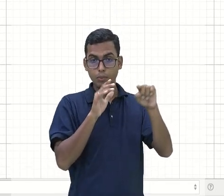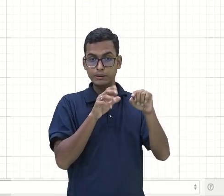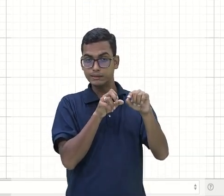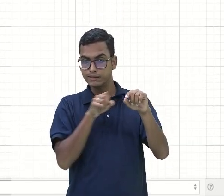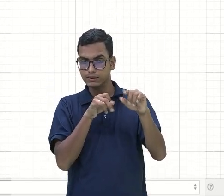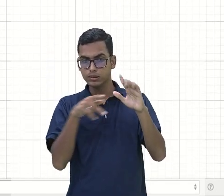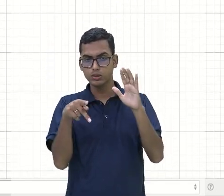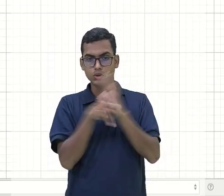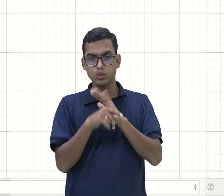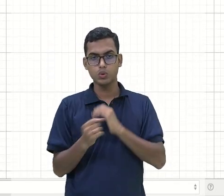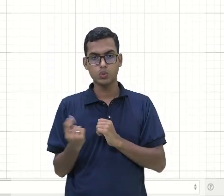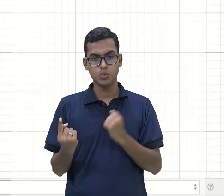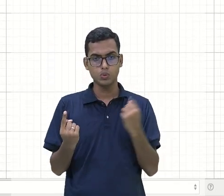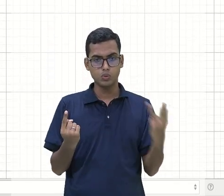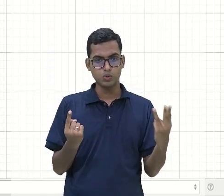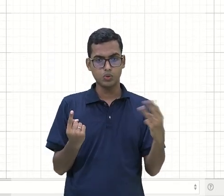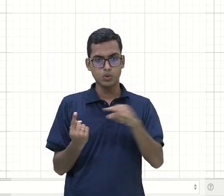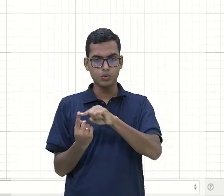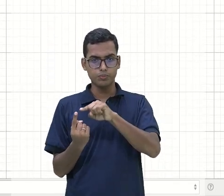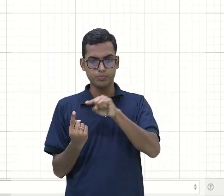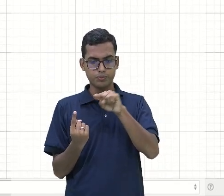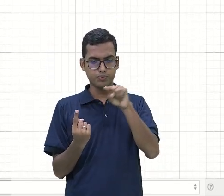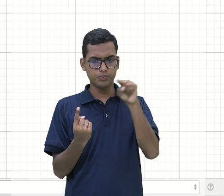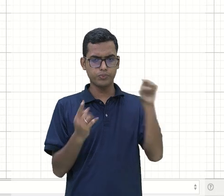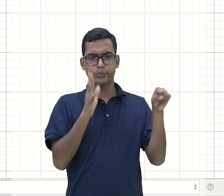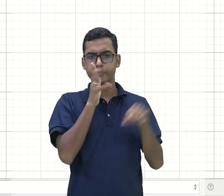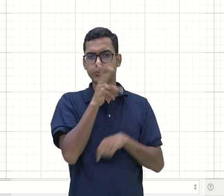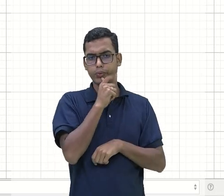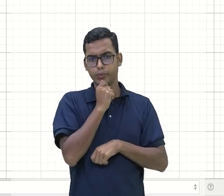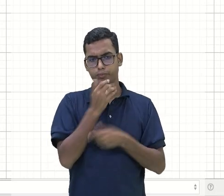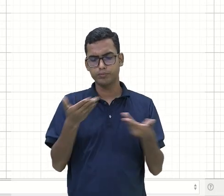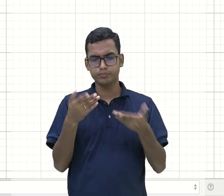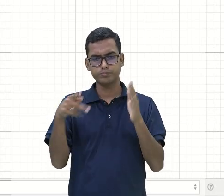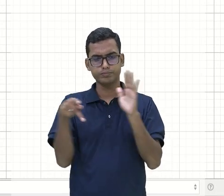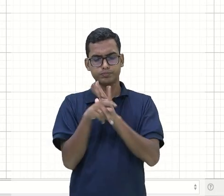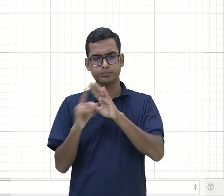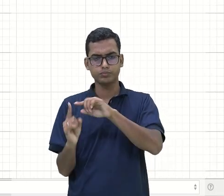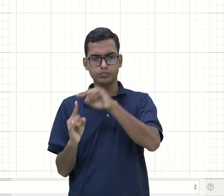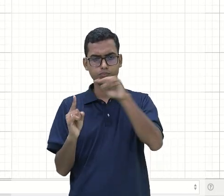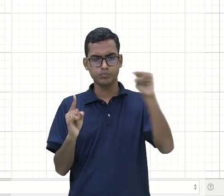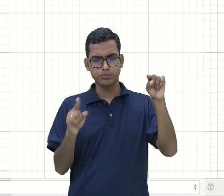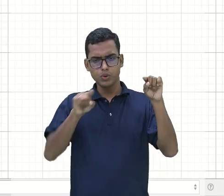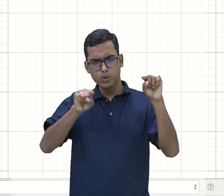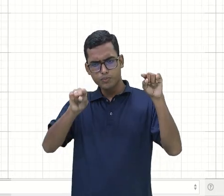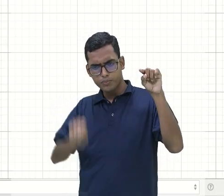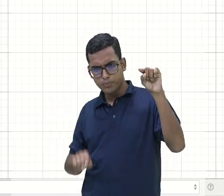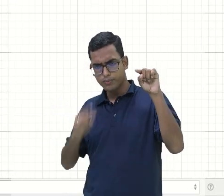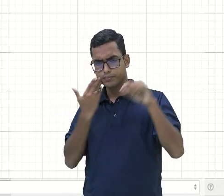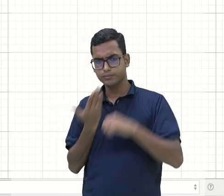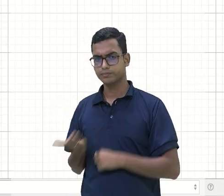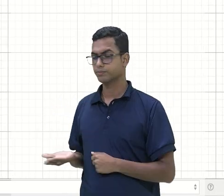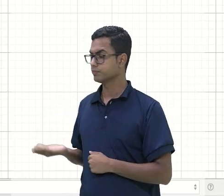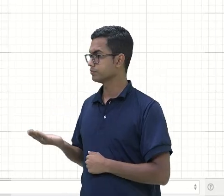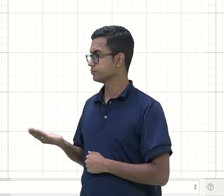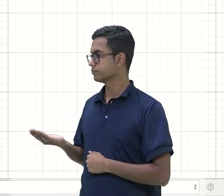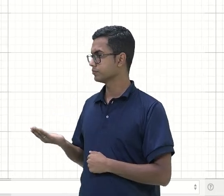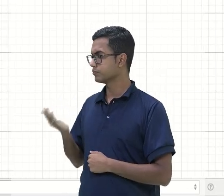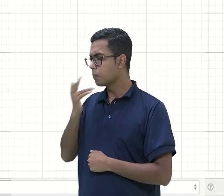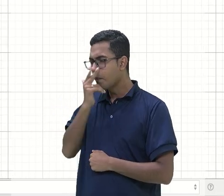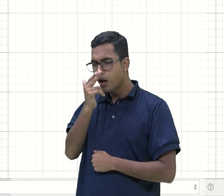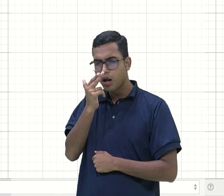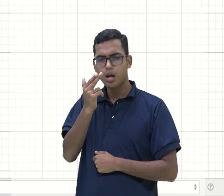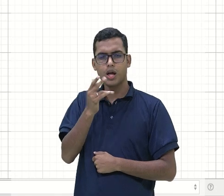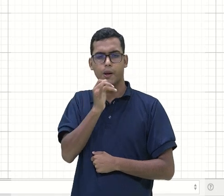gente olha aqui para a parte de baixo do gráfico, olha o que acontece. Parece que está encostando aqui, por exemplo,